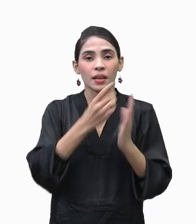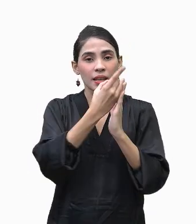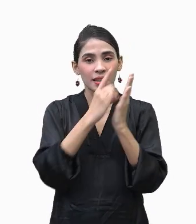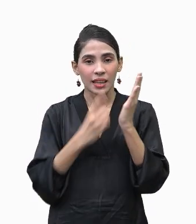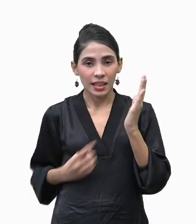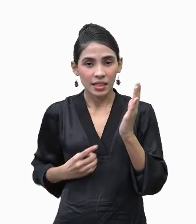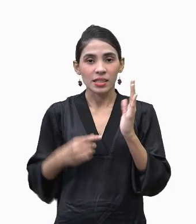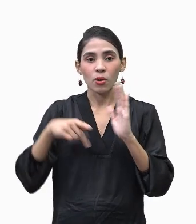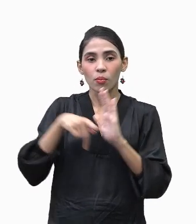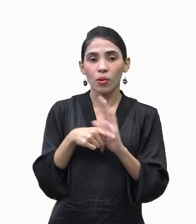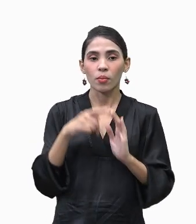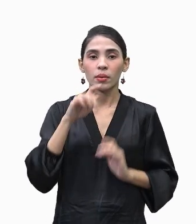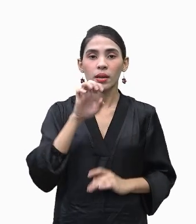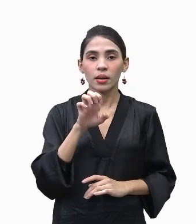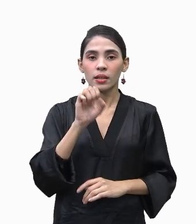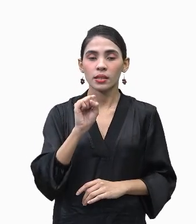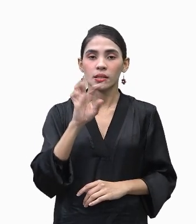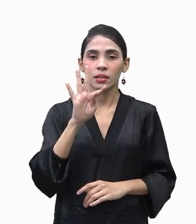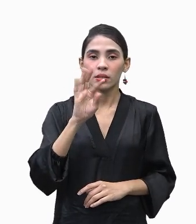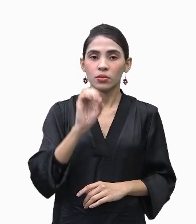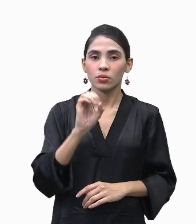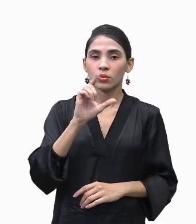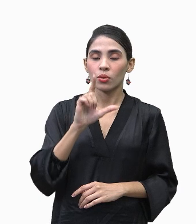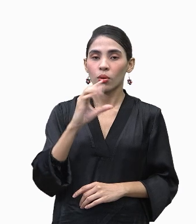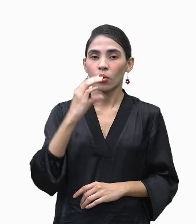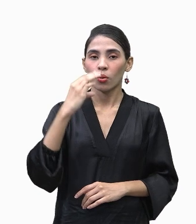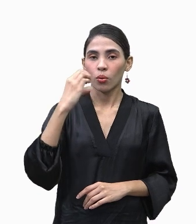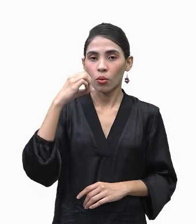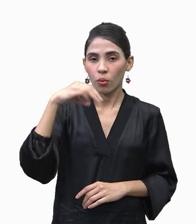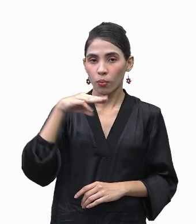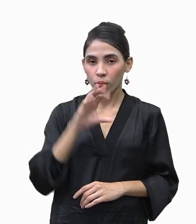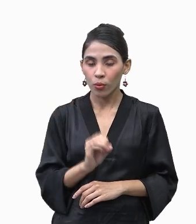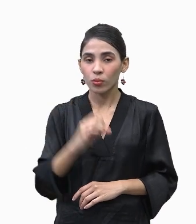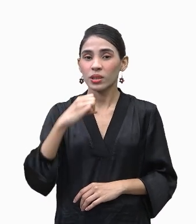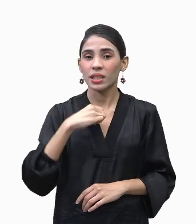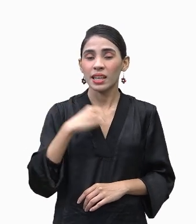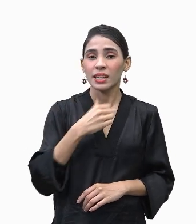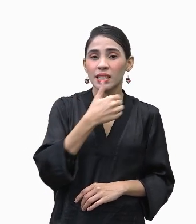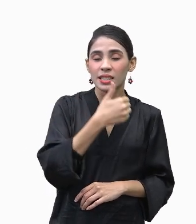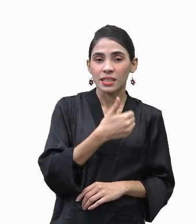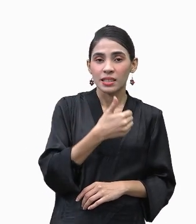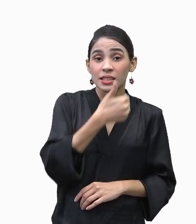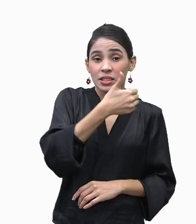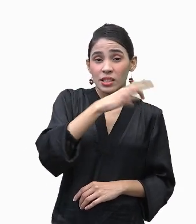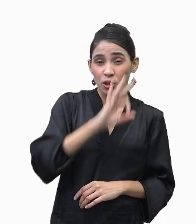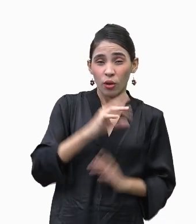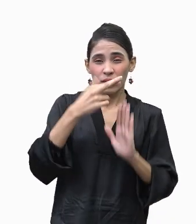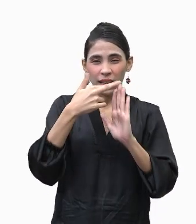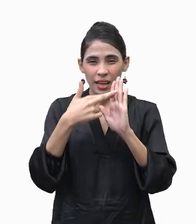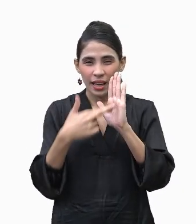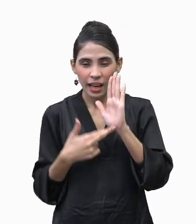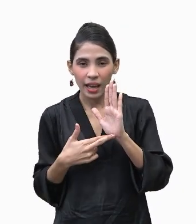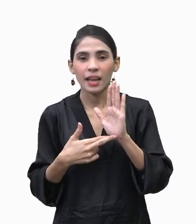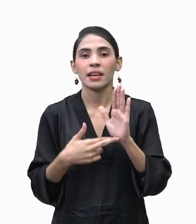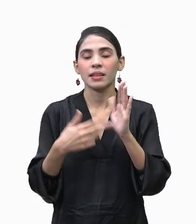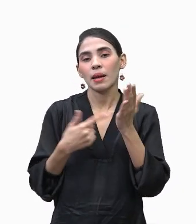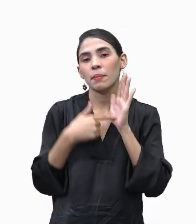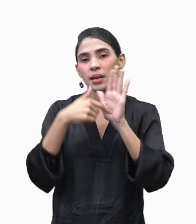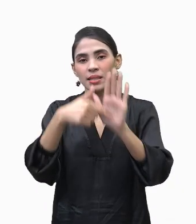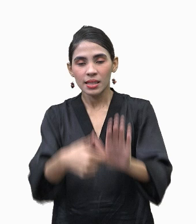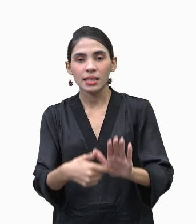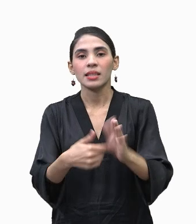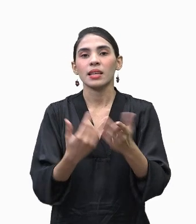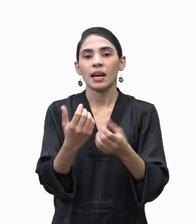de Estocolmo. Essa declaração, ela contém 19 princípios que representam um manifesto ambiental